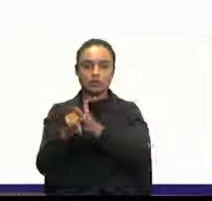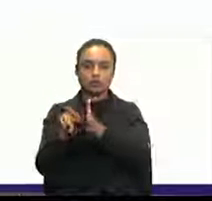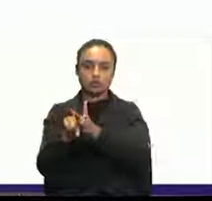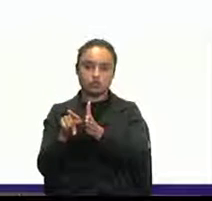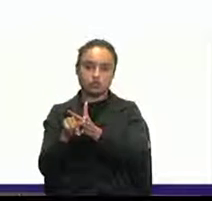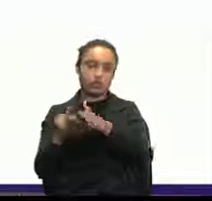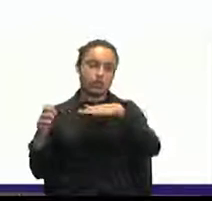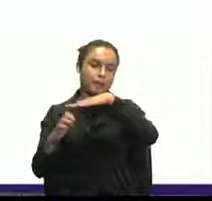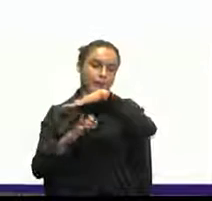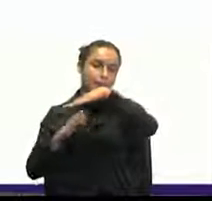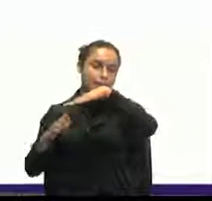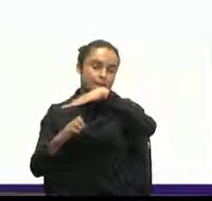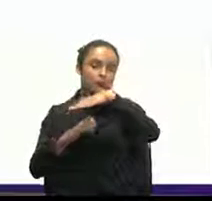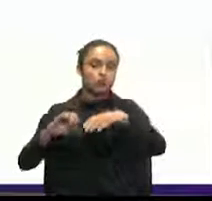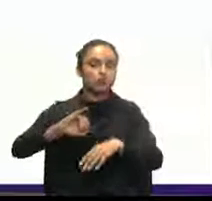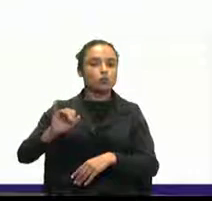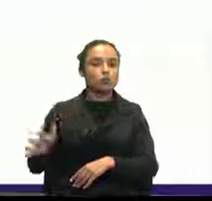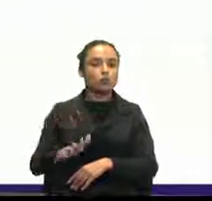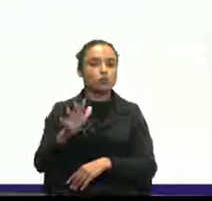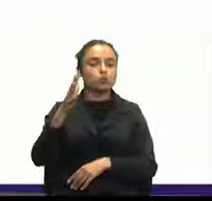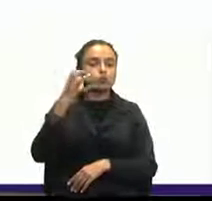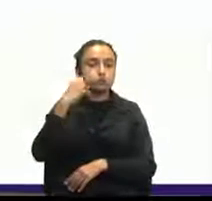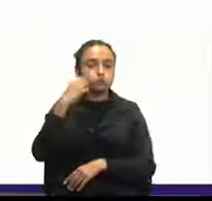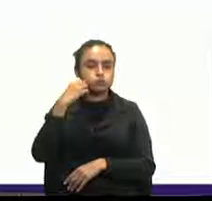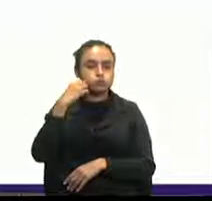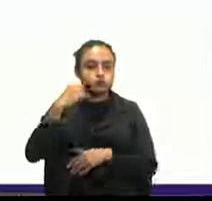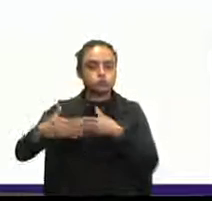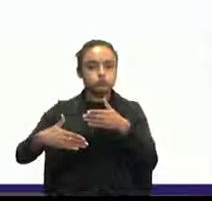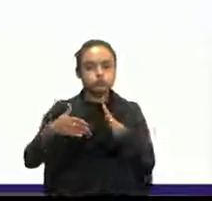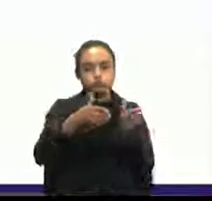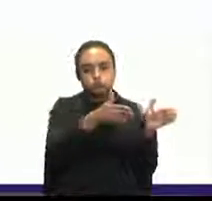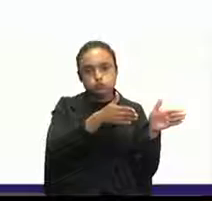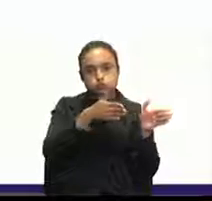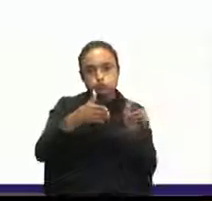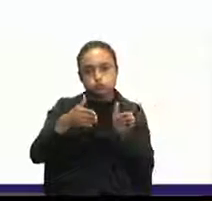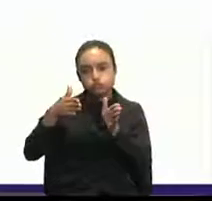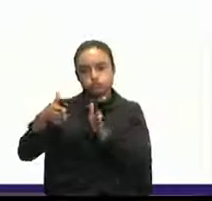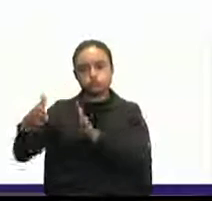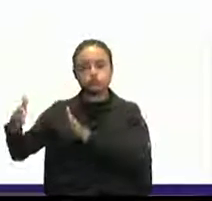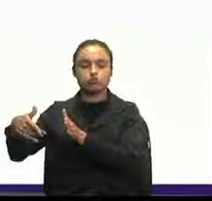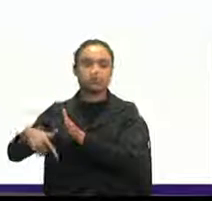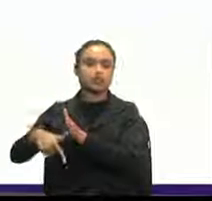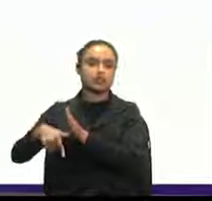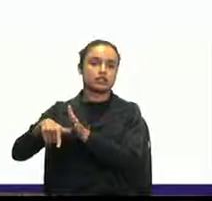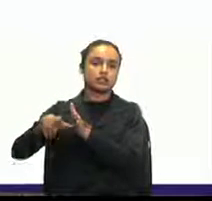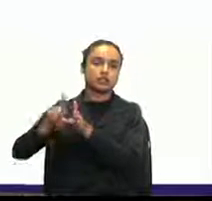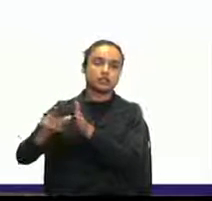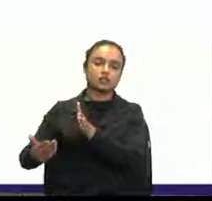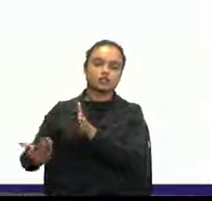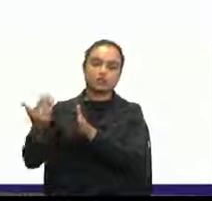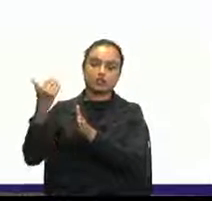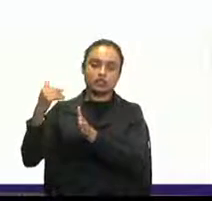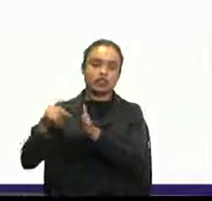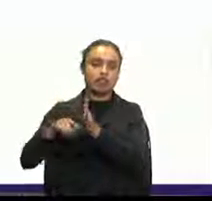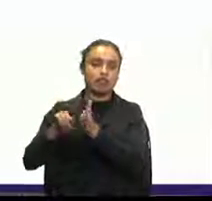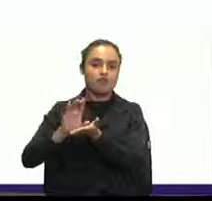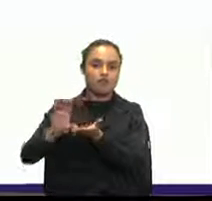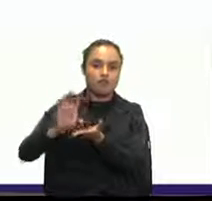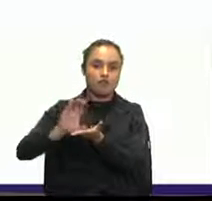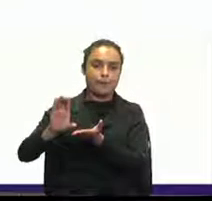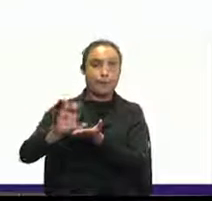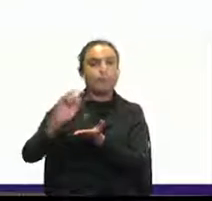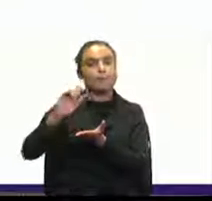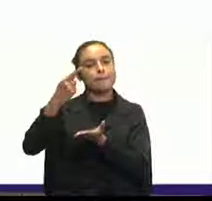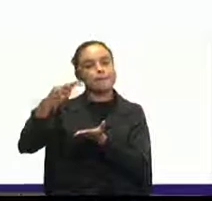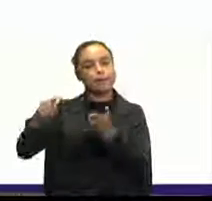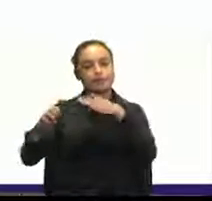próprio baseado em lucros retidos em períodos anteriores investimento nas ações então antes que